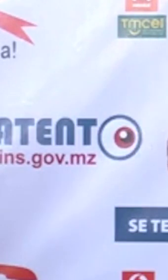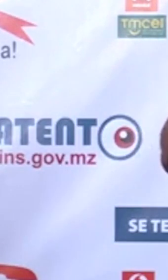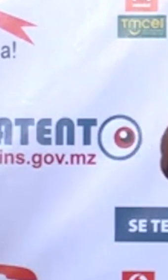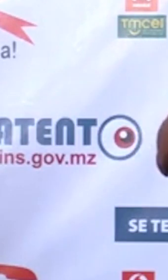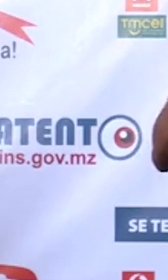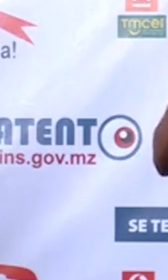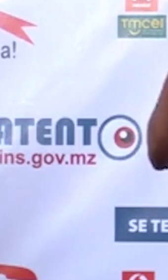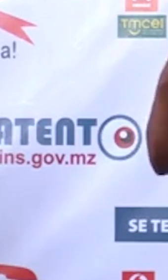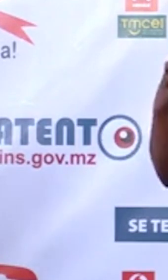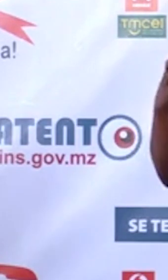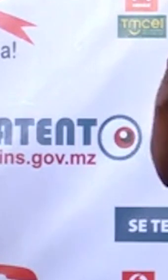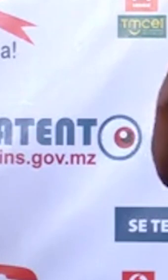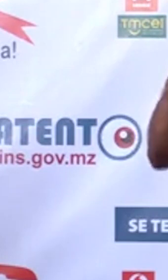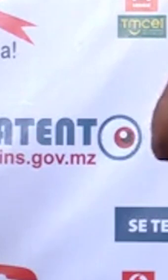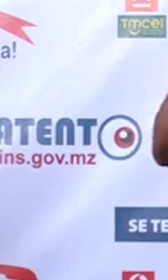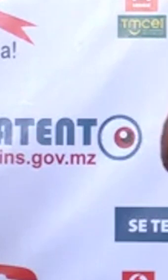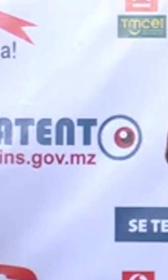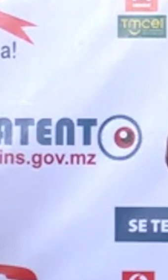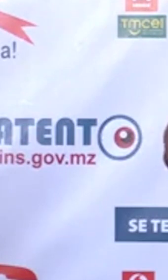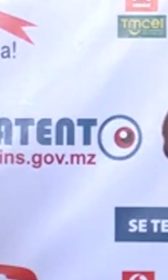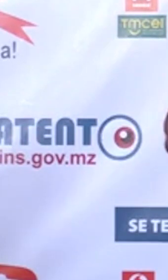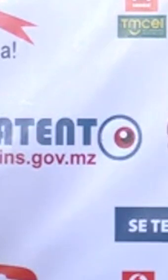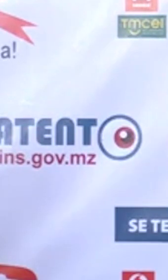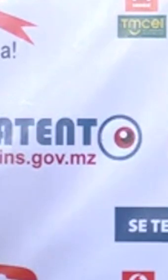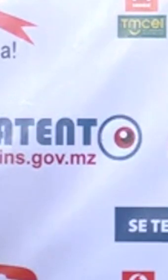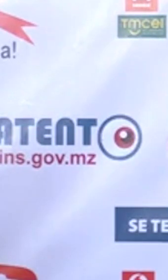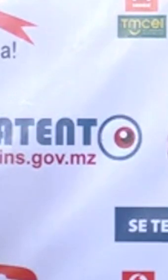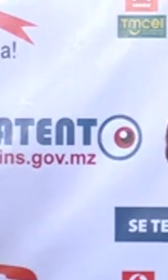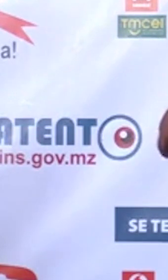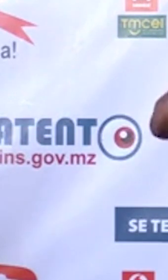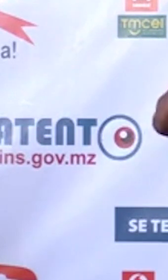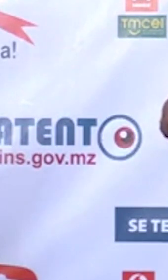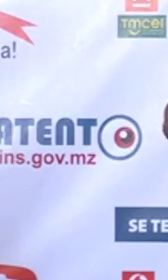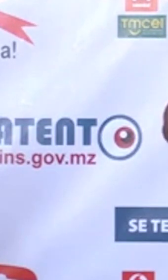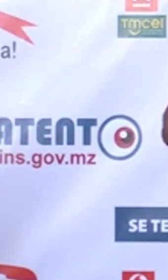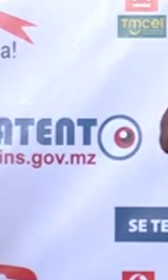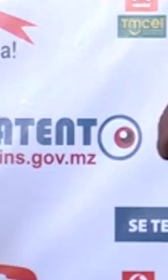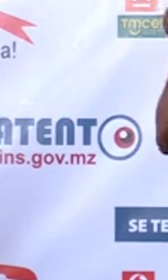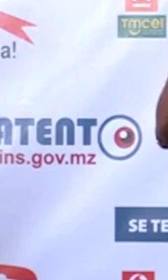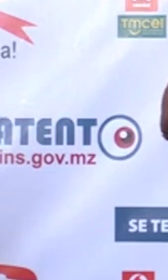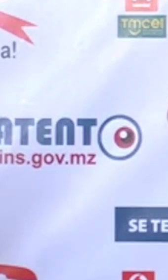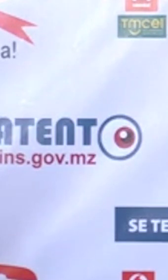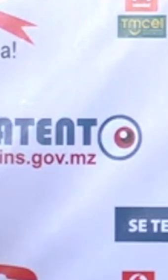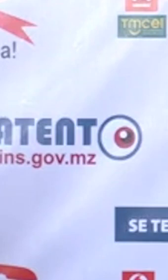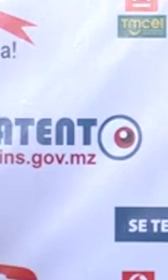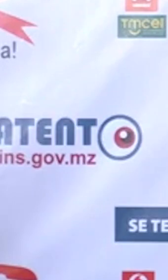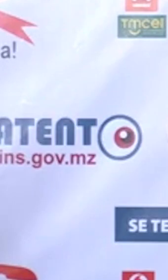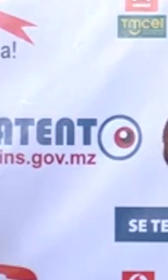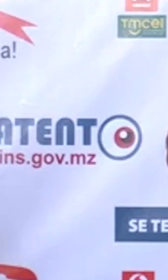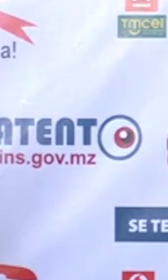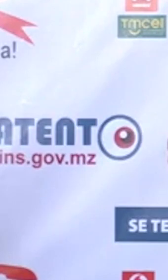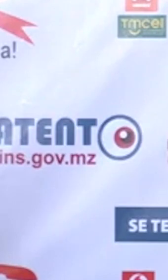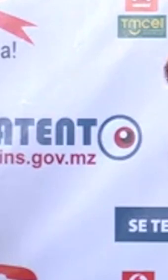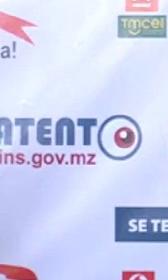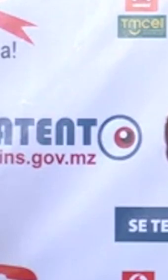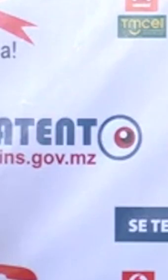casos, observamos também uma alteração no padrão da transmissão de casos, o que deixou de ser esporádico e